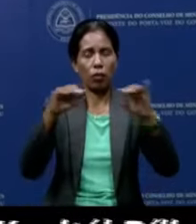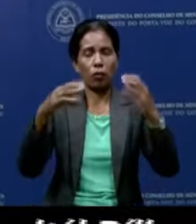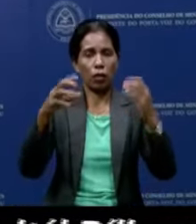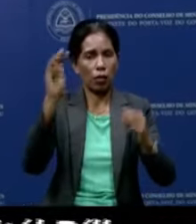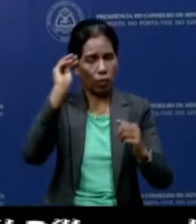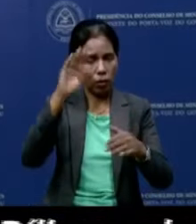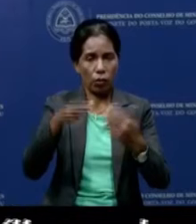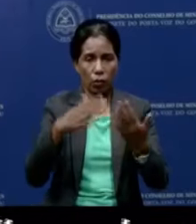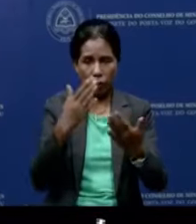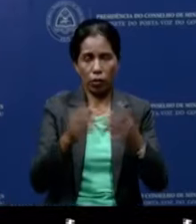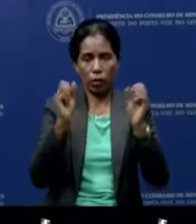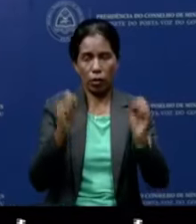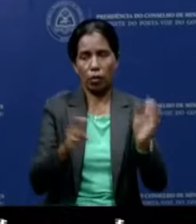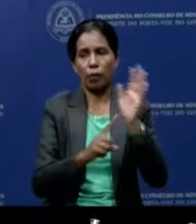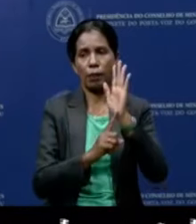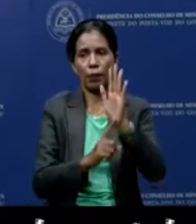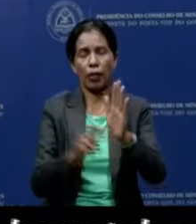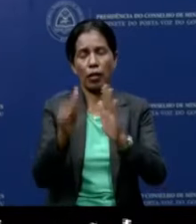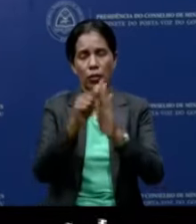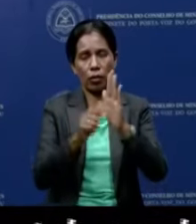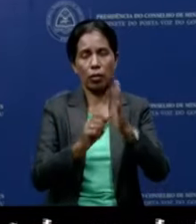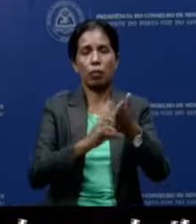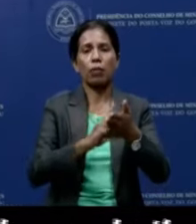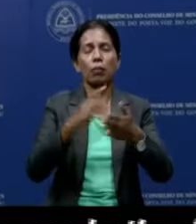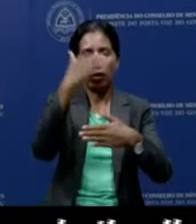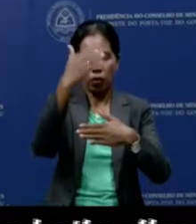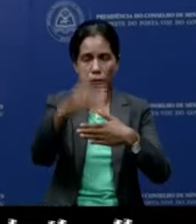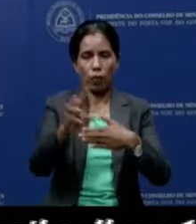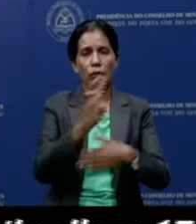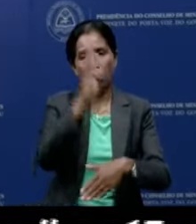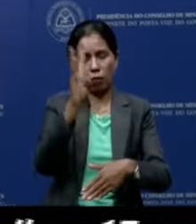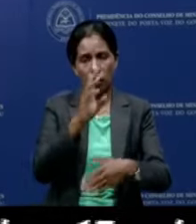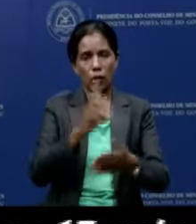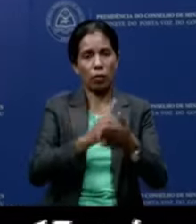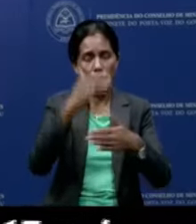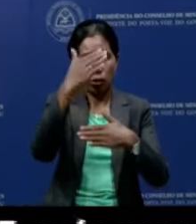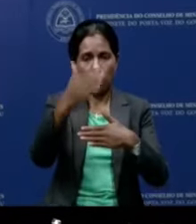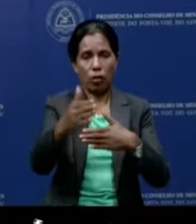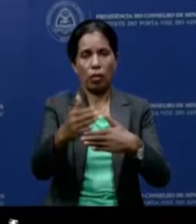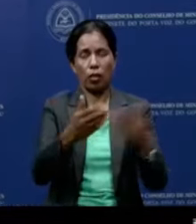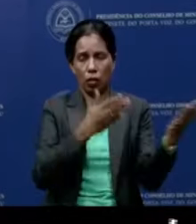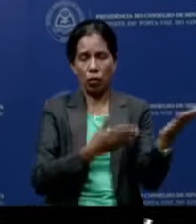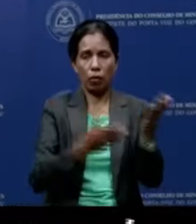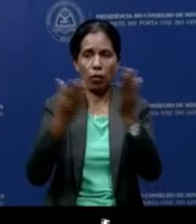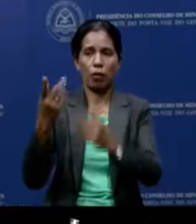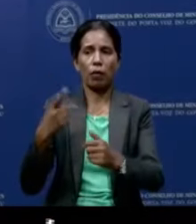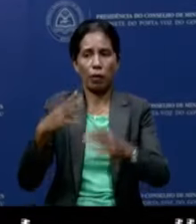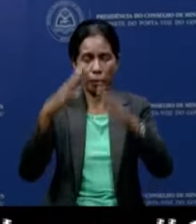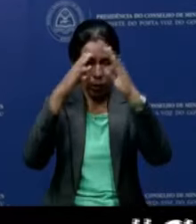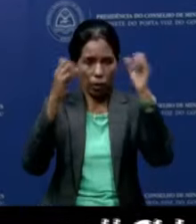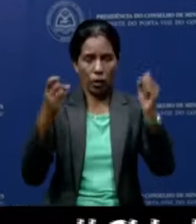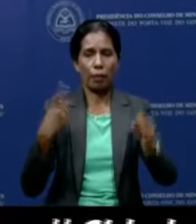Ministros, onde não é agenda na base semana hoje, quarta-feira, semana hoje, mas agenda para a apresentação